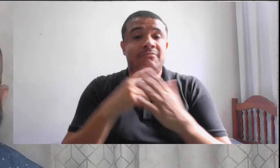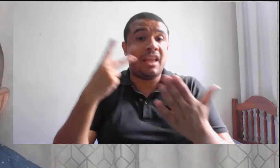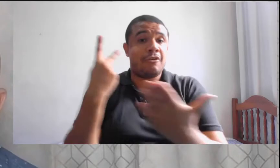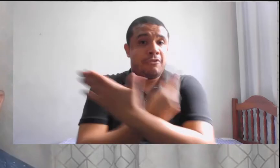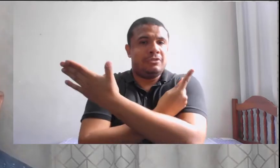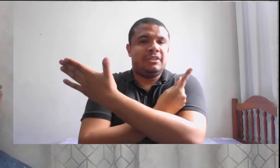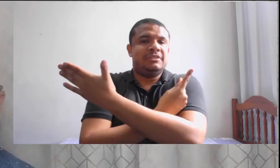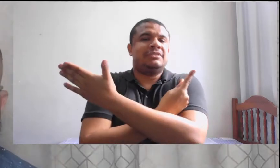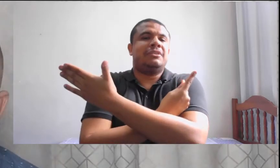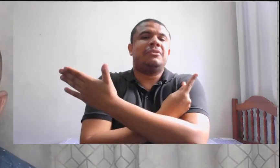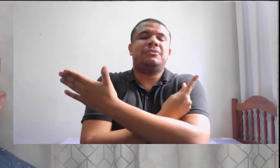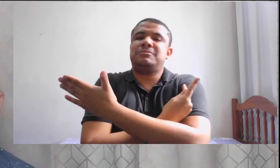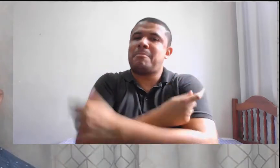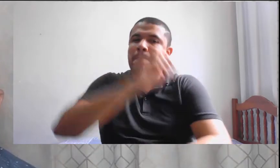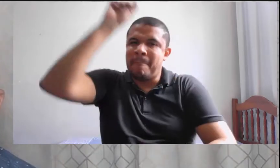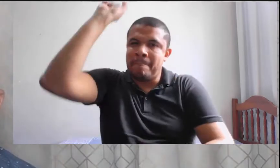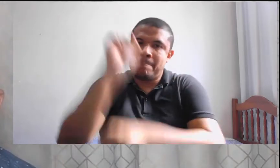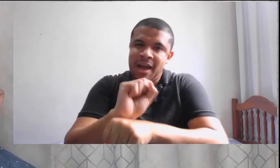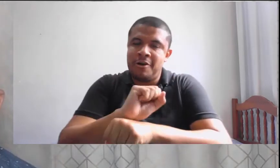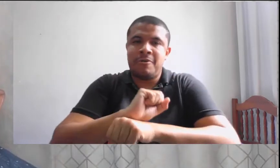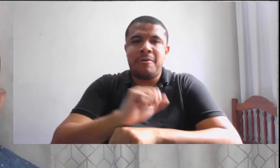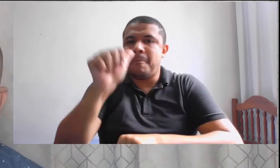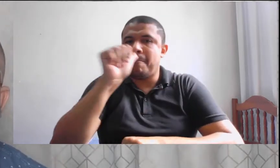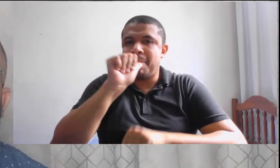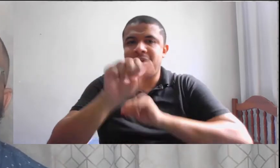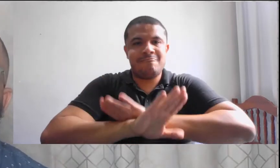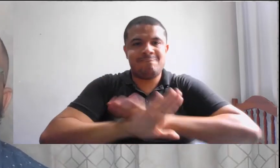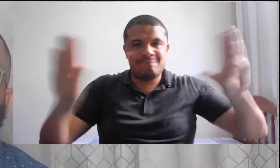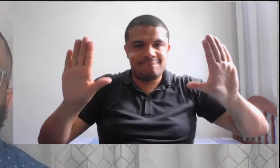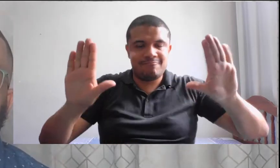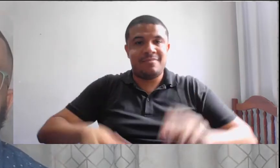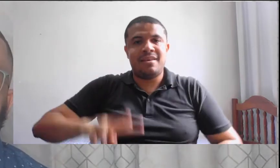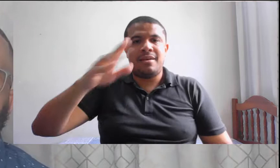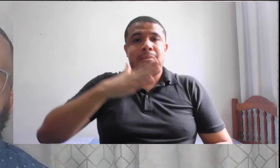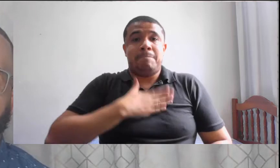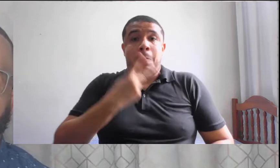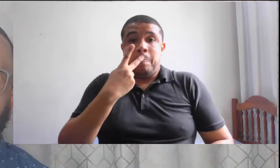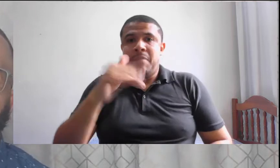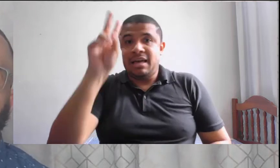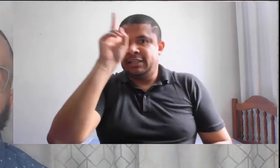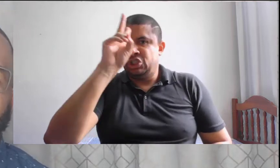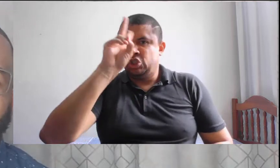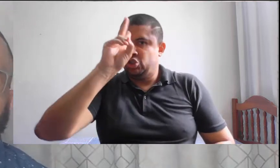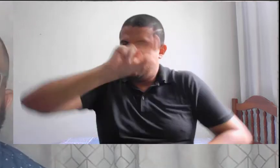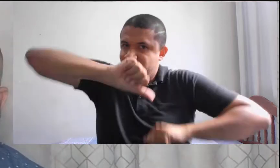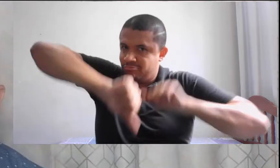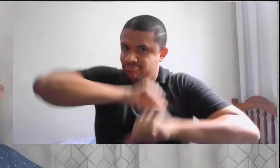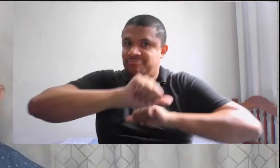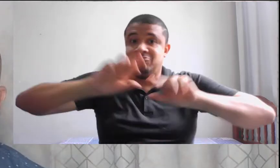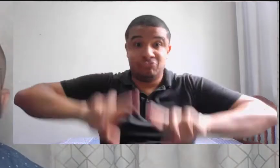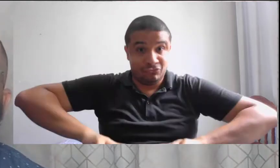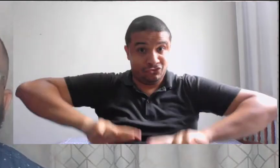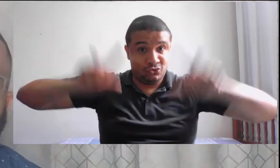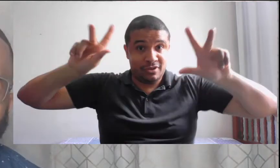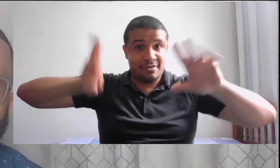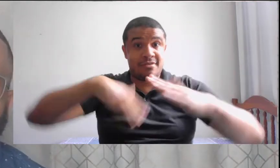Desse dia para cá, meu pai nunca mais bebeu. A história da vida do meu pai foi diferente.